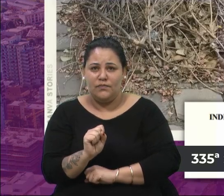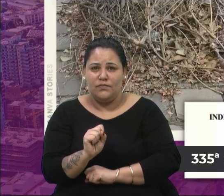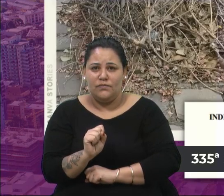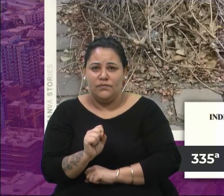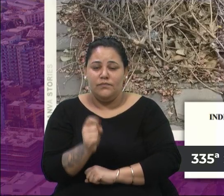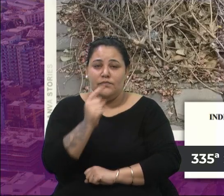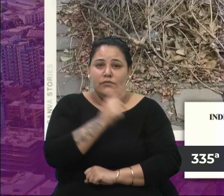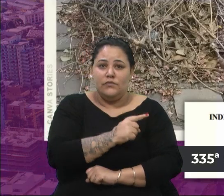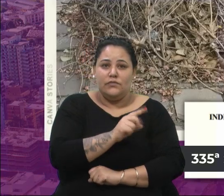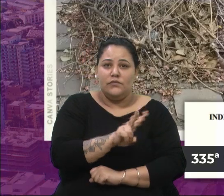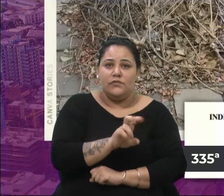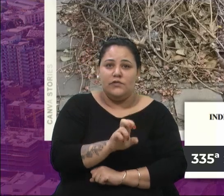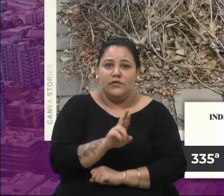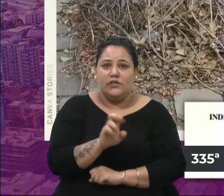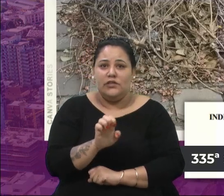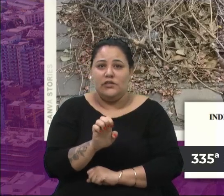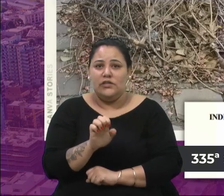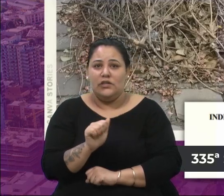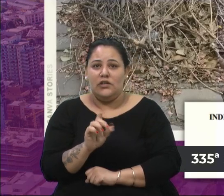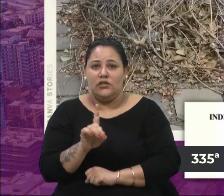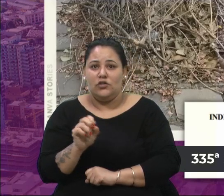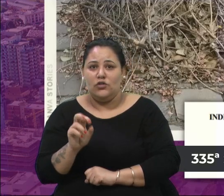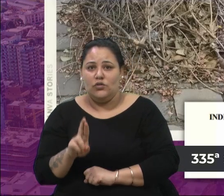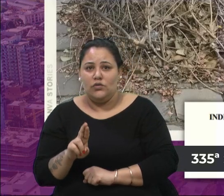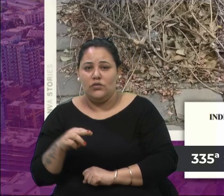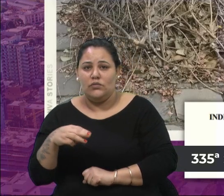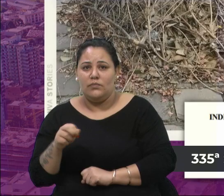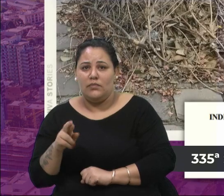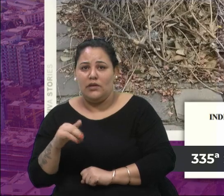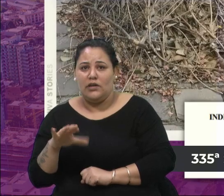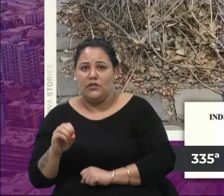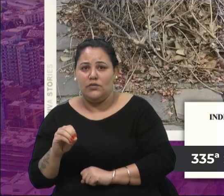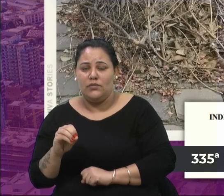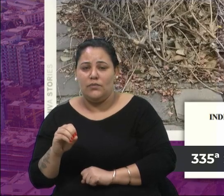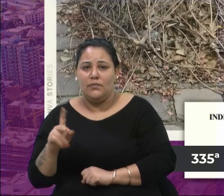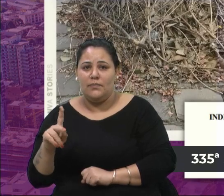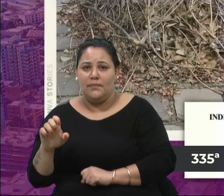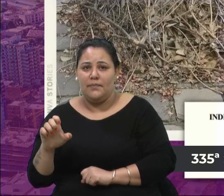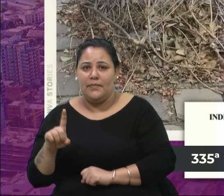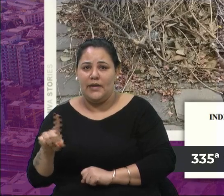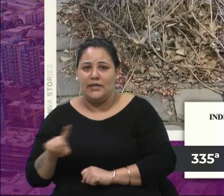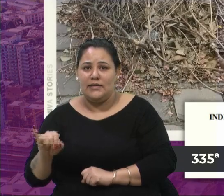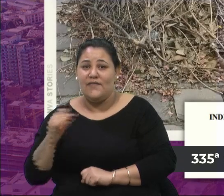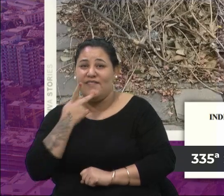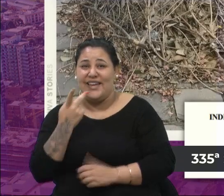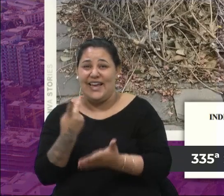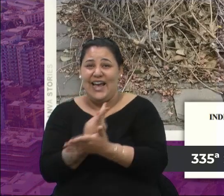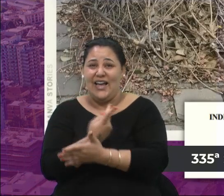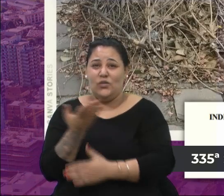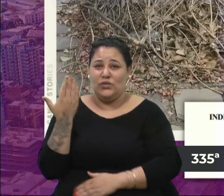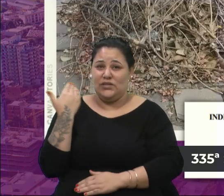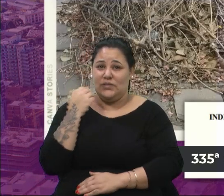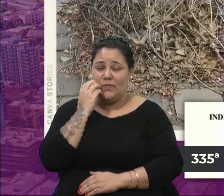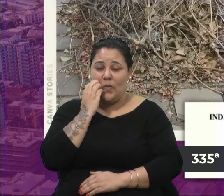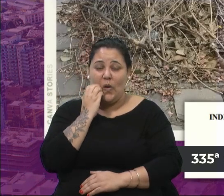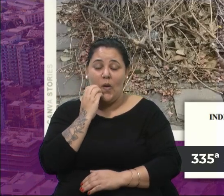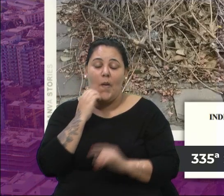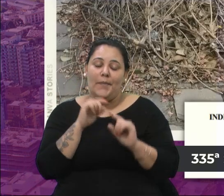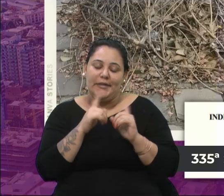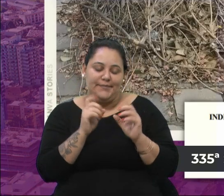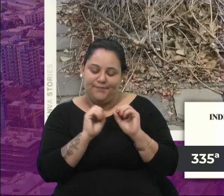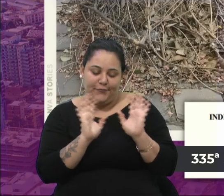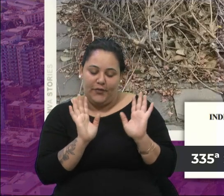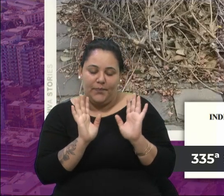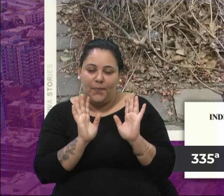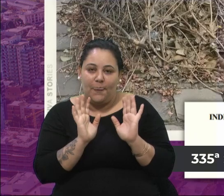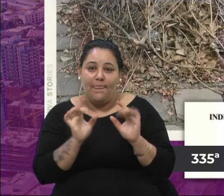vereador Mário Pesce. Eu me enganei, aqui não é na rua Marechal Floriano, a rua Marechal Floriano é a próxima. Mas, enfim, tem